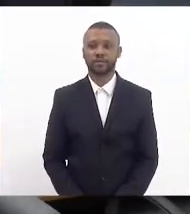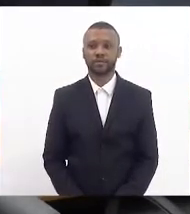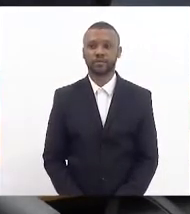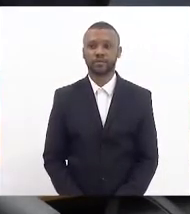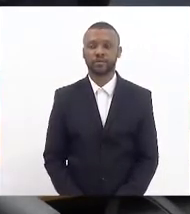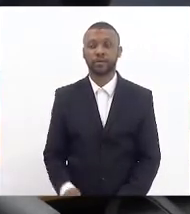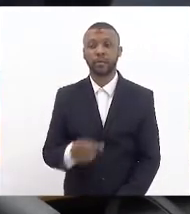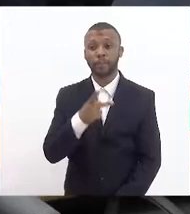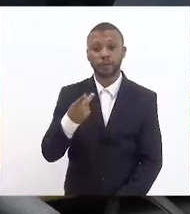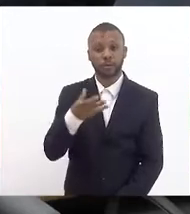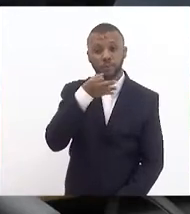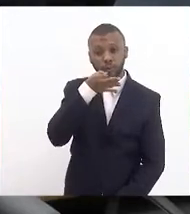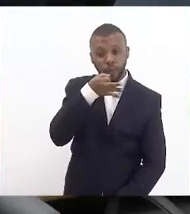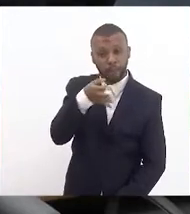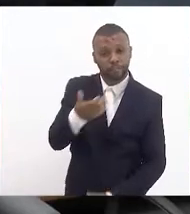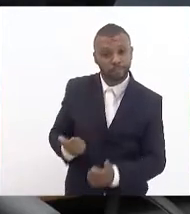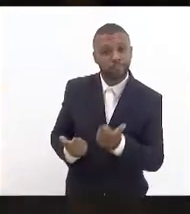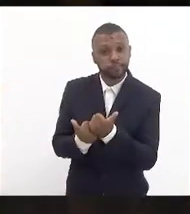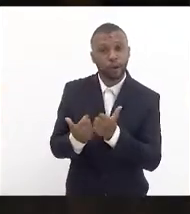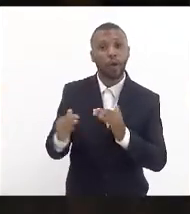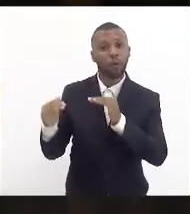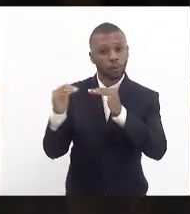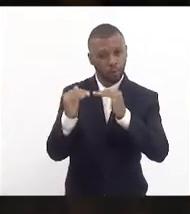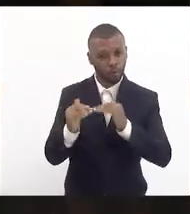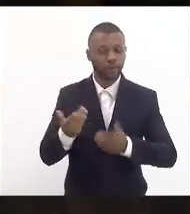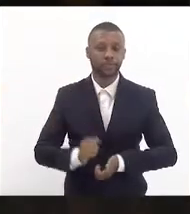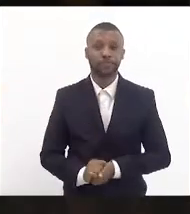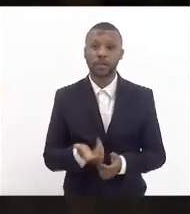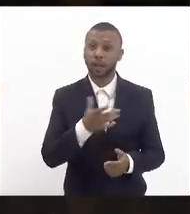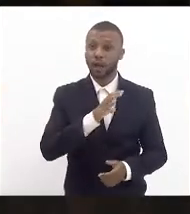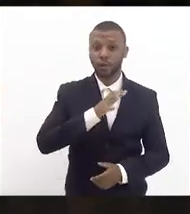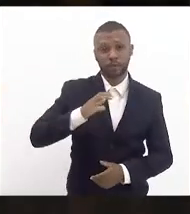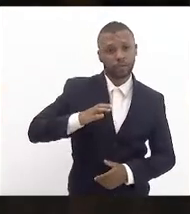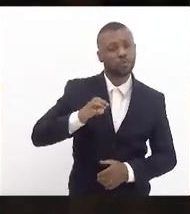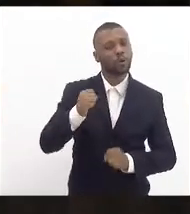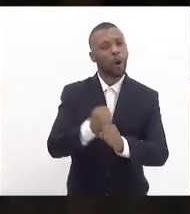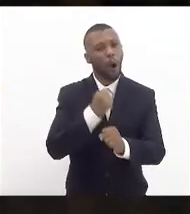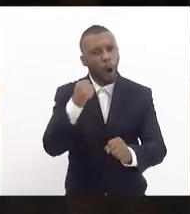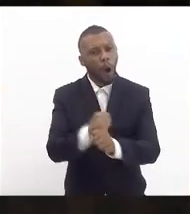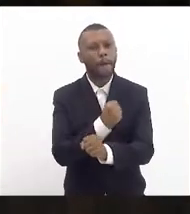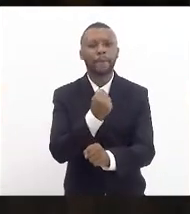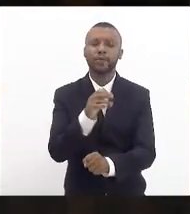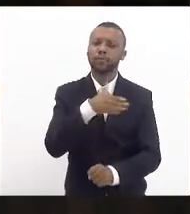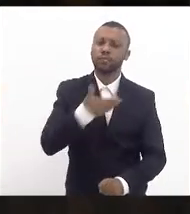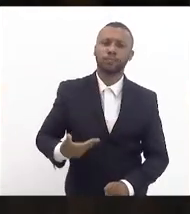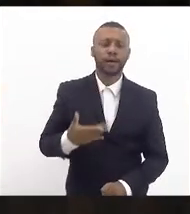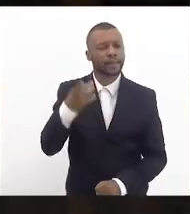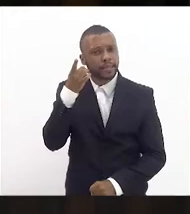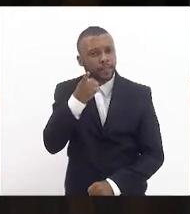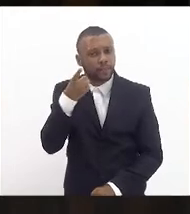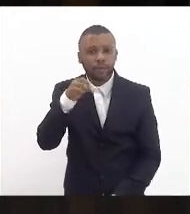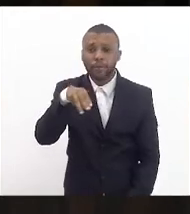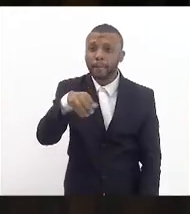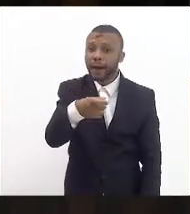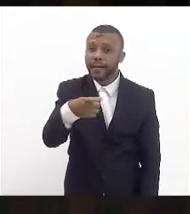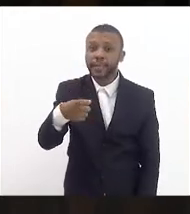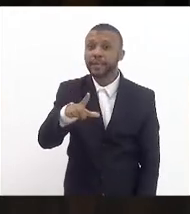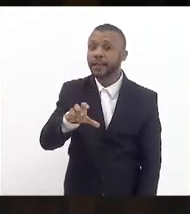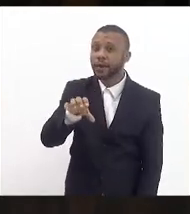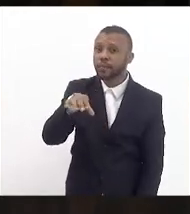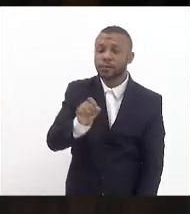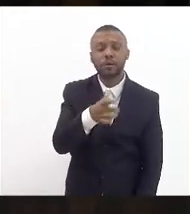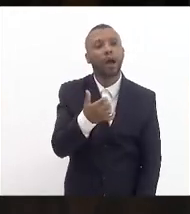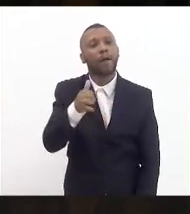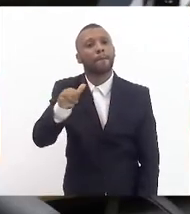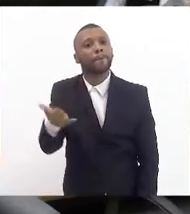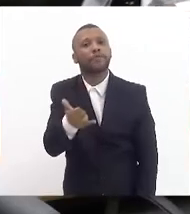Presidente, meu parecer é favorável. Pela Comissão de Obras Públicas, deputado Max Lemos. Senhor presidente, aproveitar e saudar aqui o